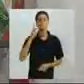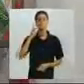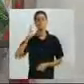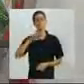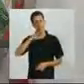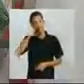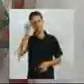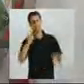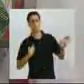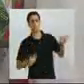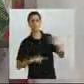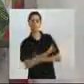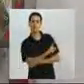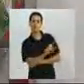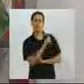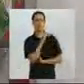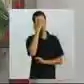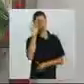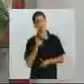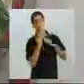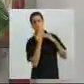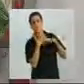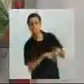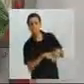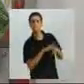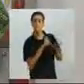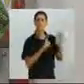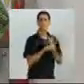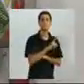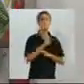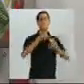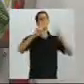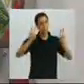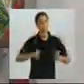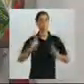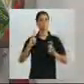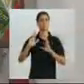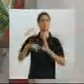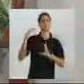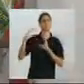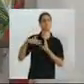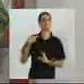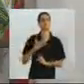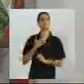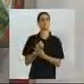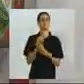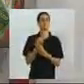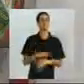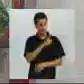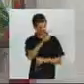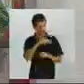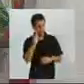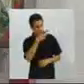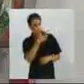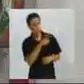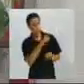questiona, que solicita em diversas áreas, e uma delas é a segurança. Vereador, você ajudou nisso aqui, mas nós